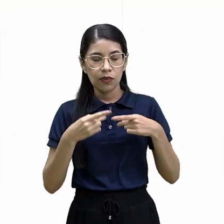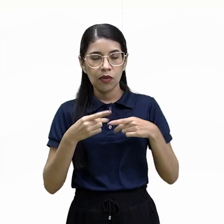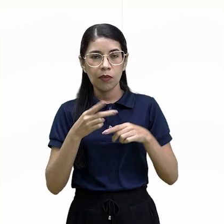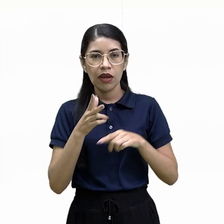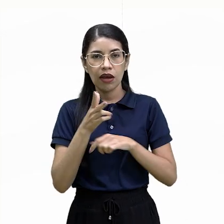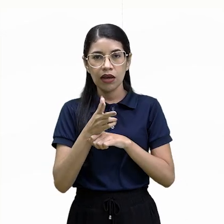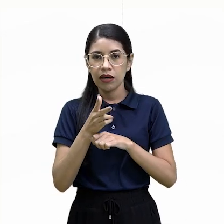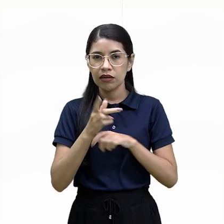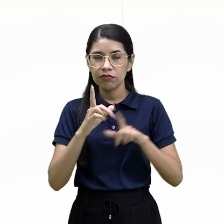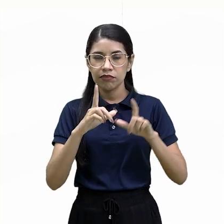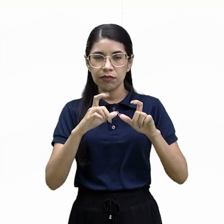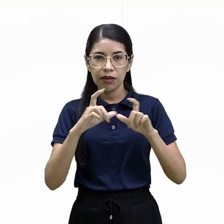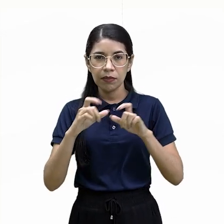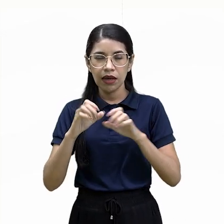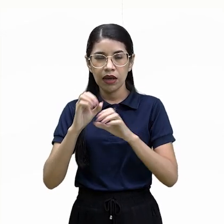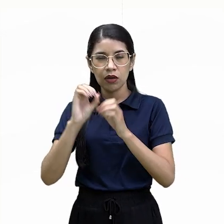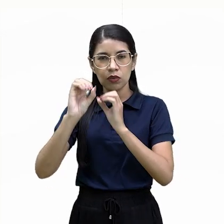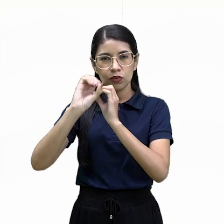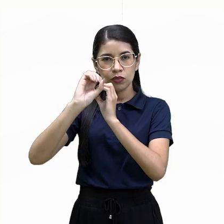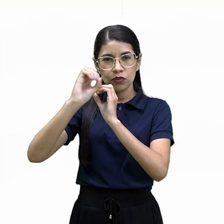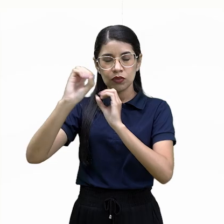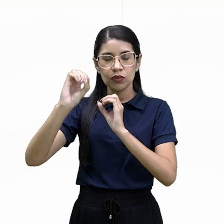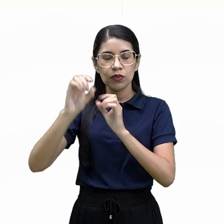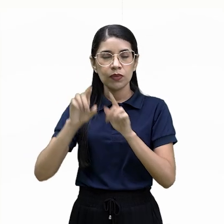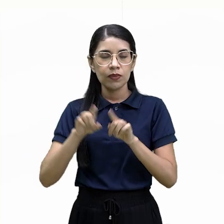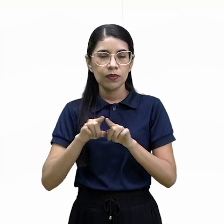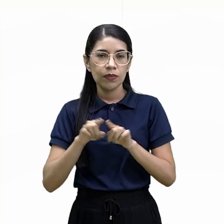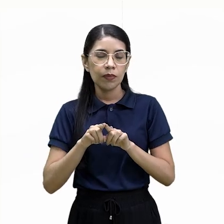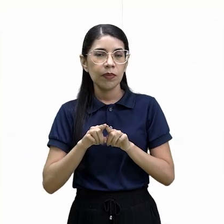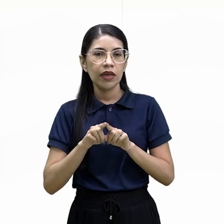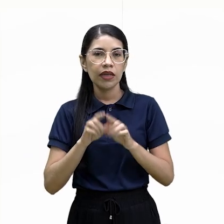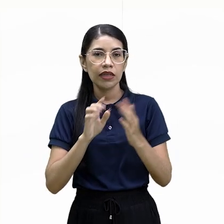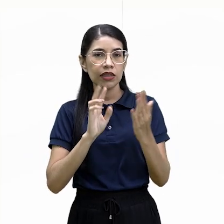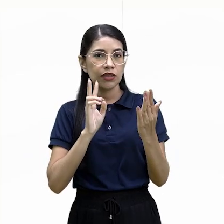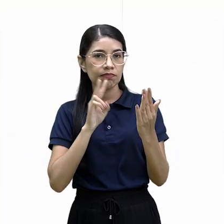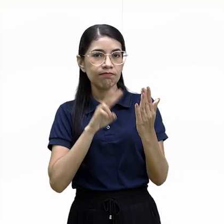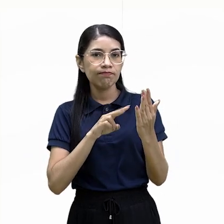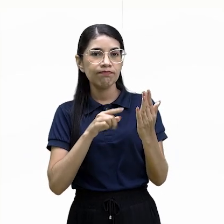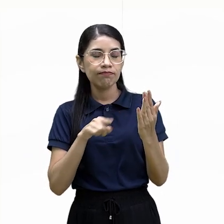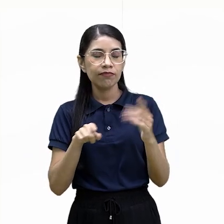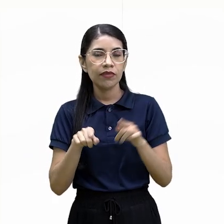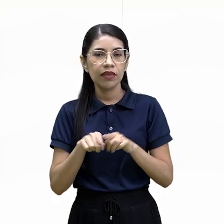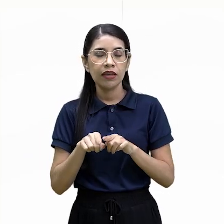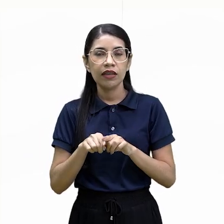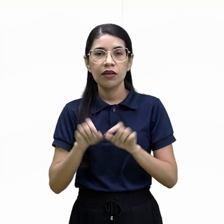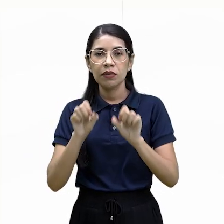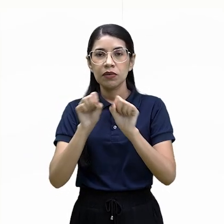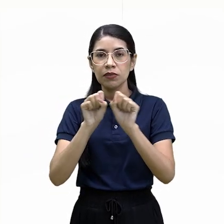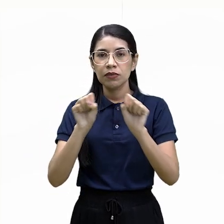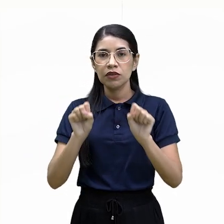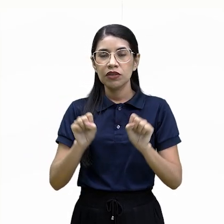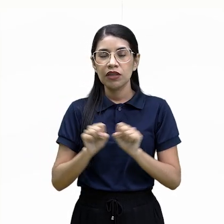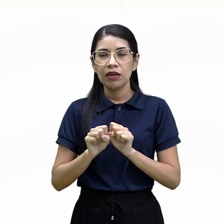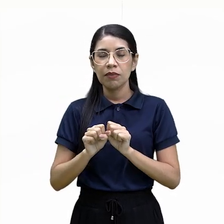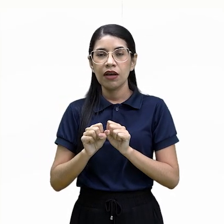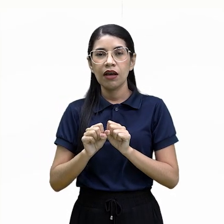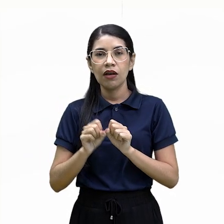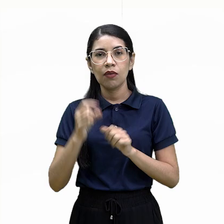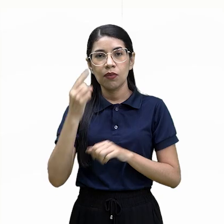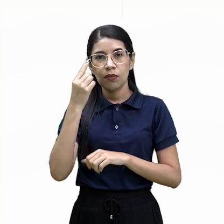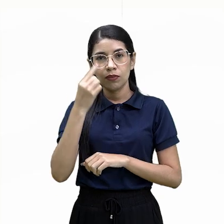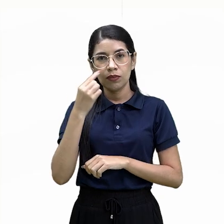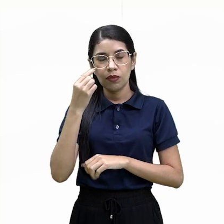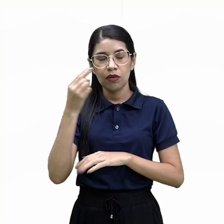câmeras, telescópios e espelhos. Viram aí que nós estamos falando do sistema óptico. E